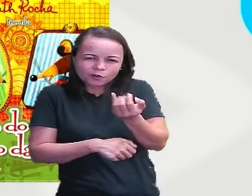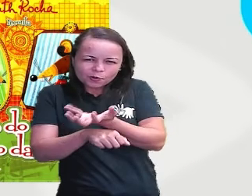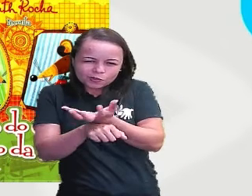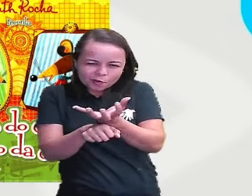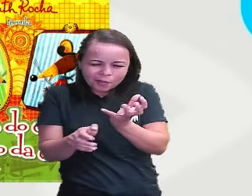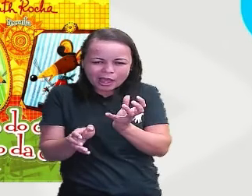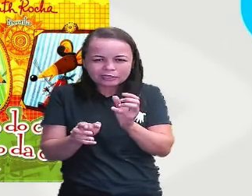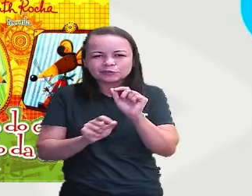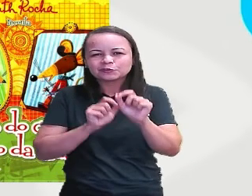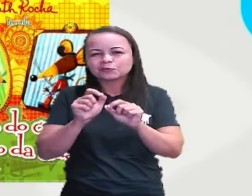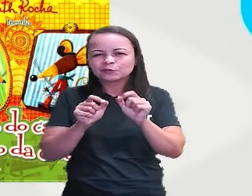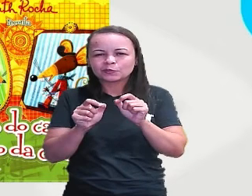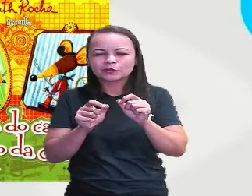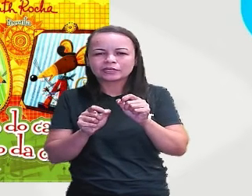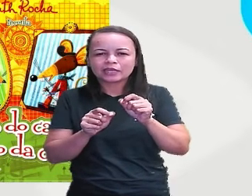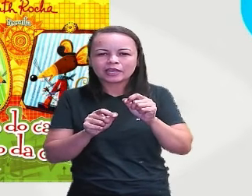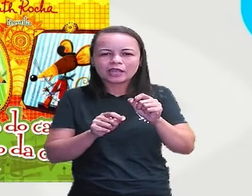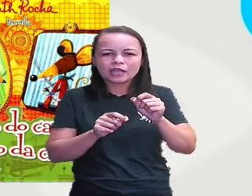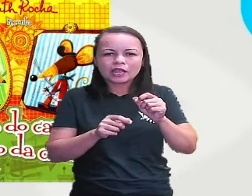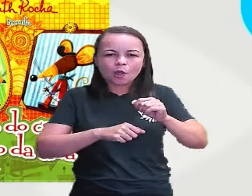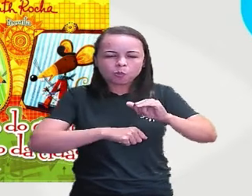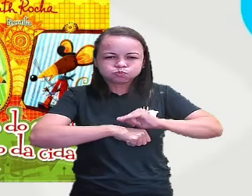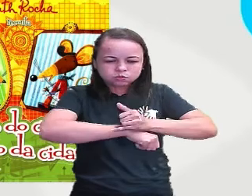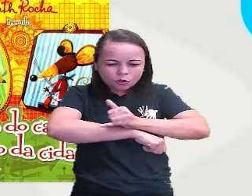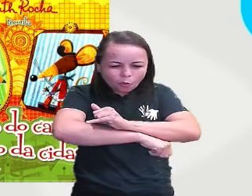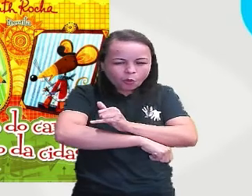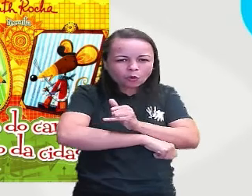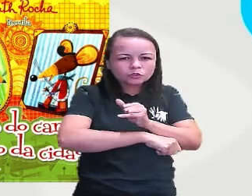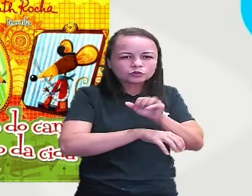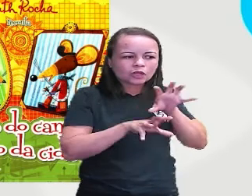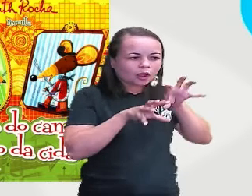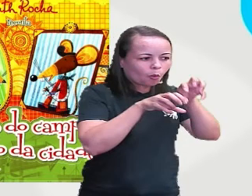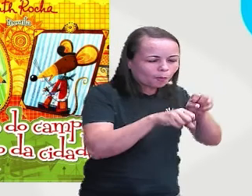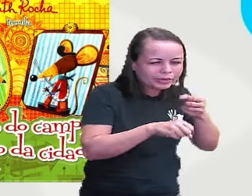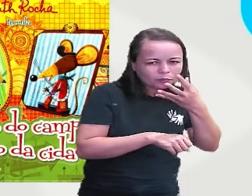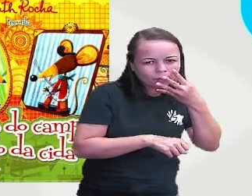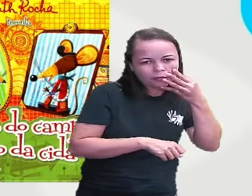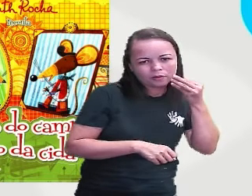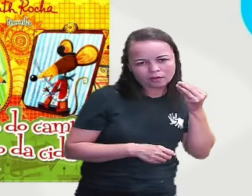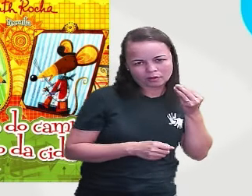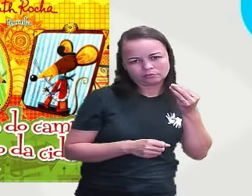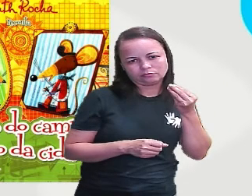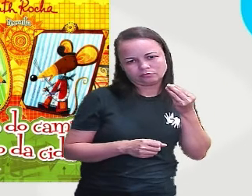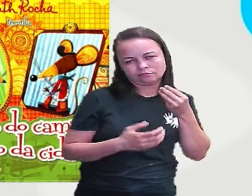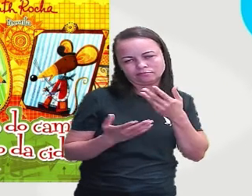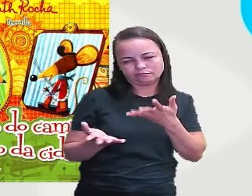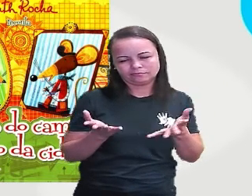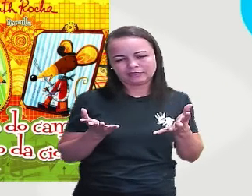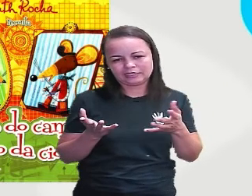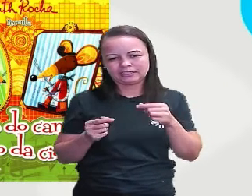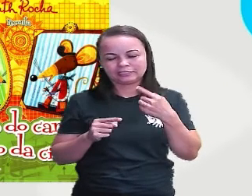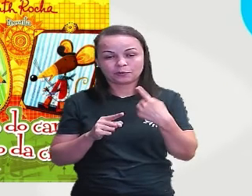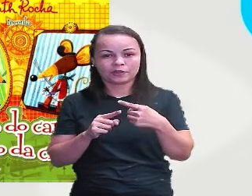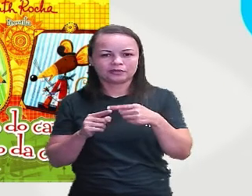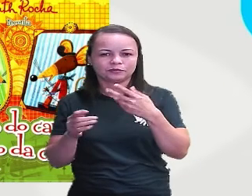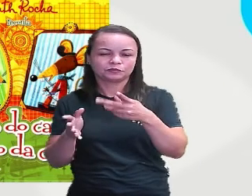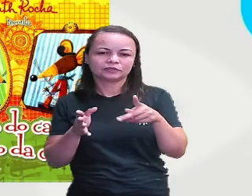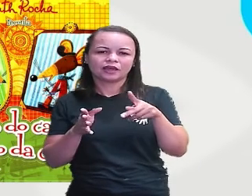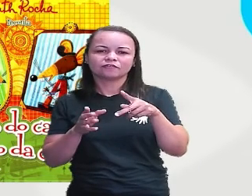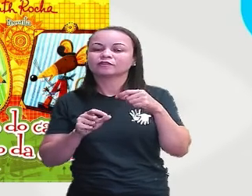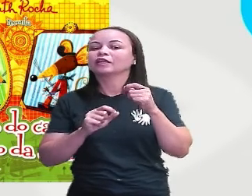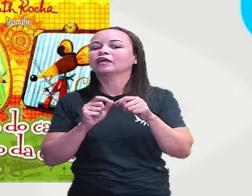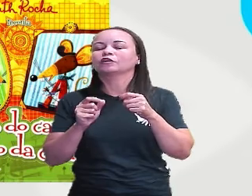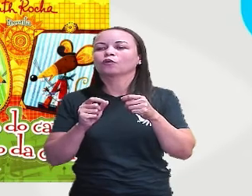aí do campo, ele preferiu ficar lá no sossego comendo pouco, mas também não estava correndo risco de morte, né? Não estava aí